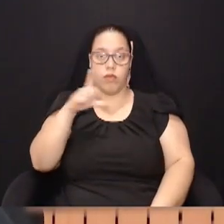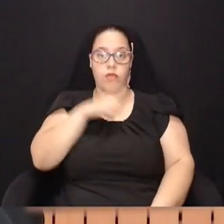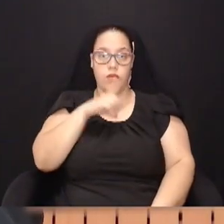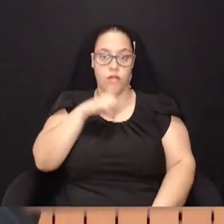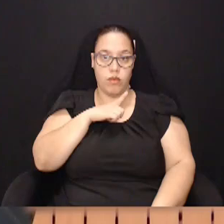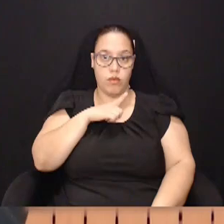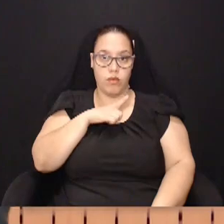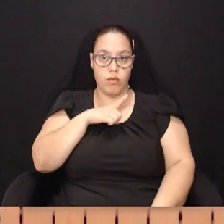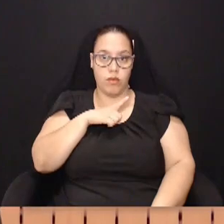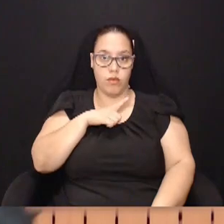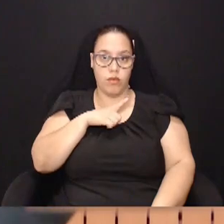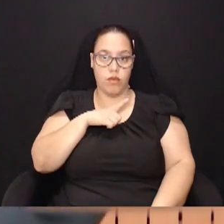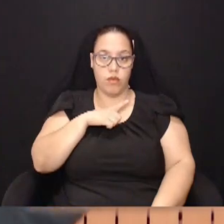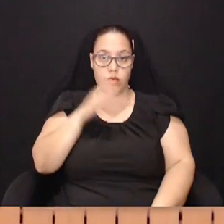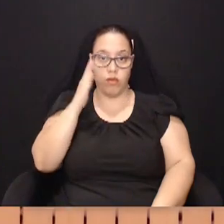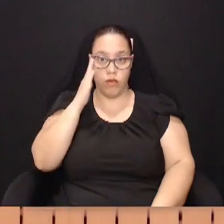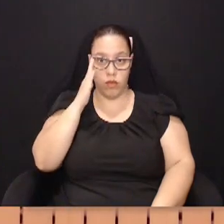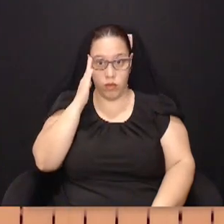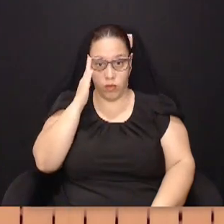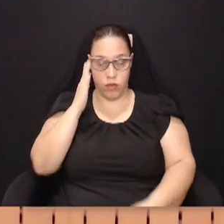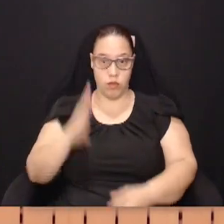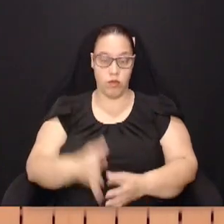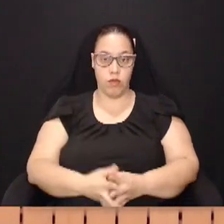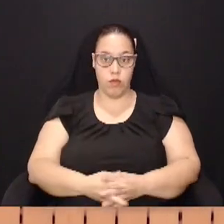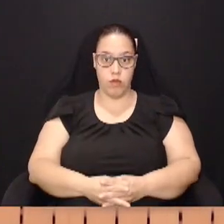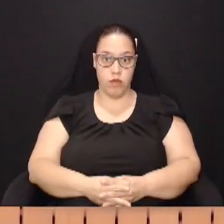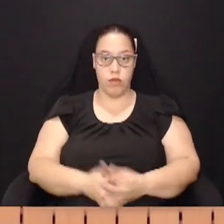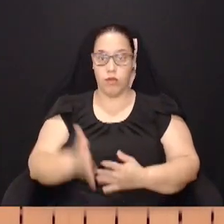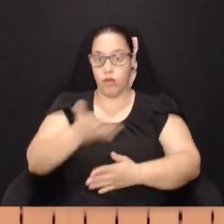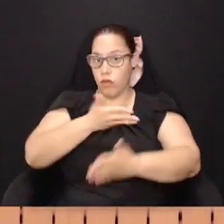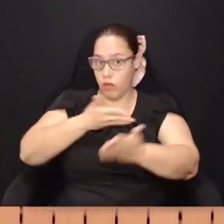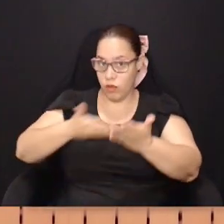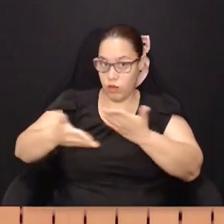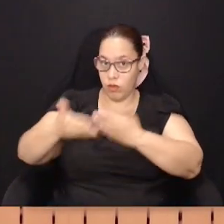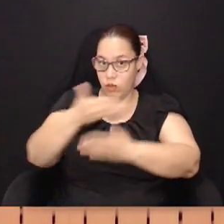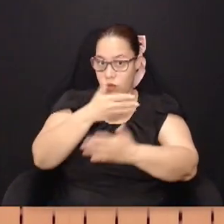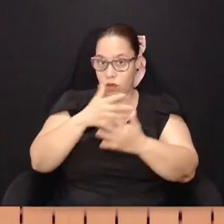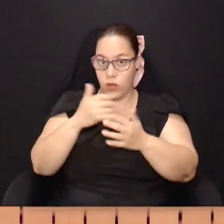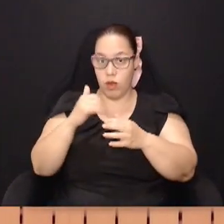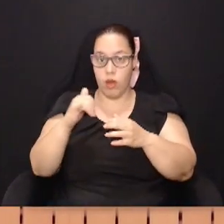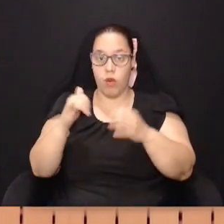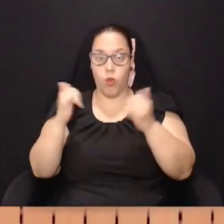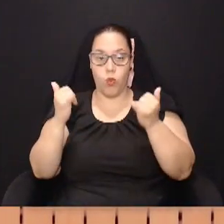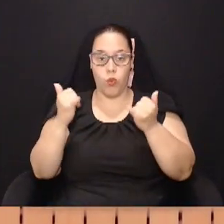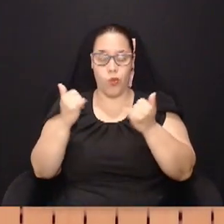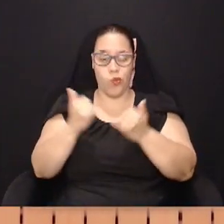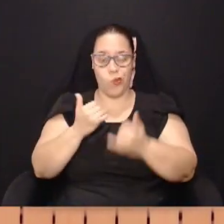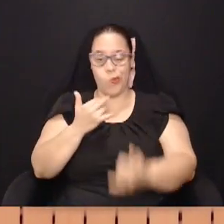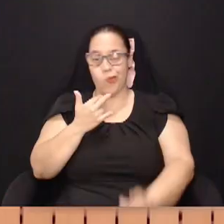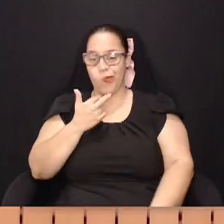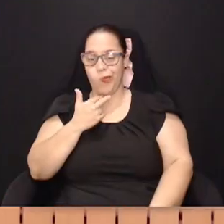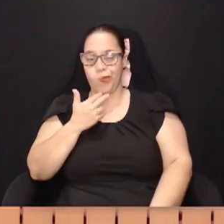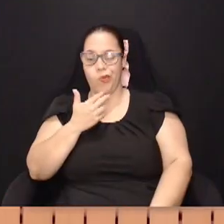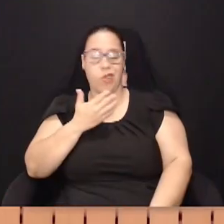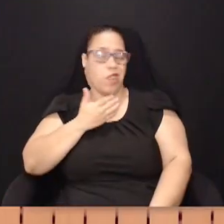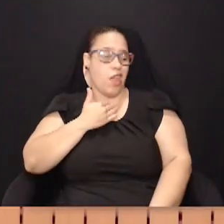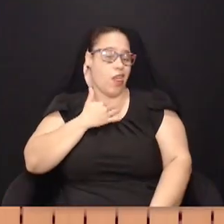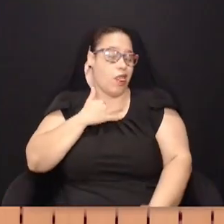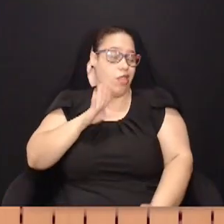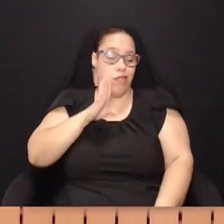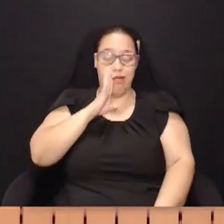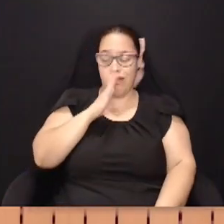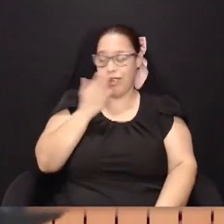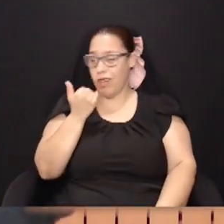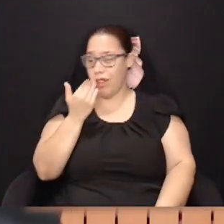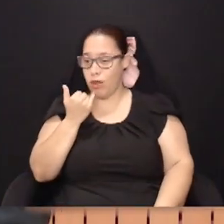poder de colaborar para a perda de apetite e para a melhoria do metabolismo, e